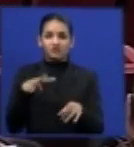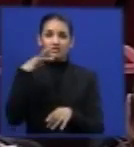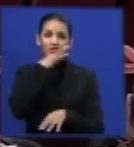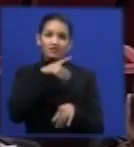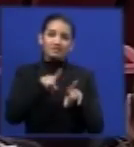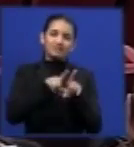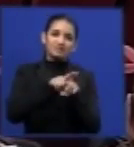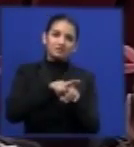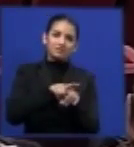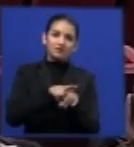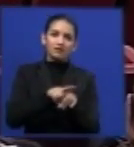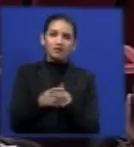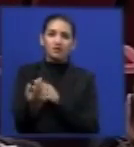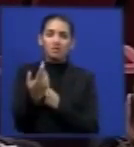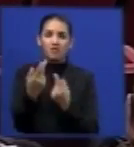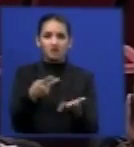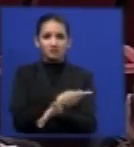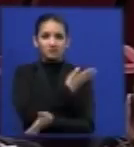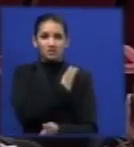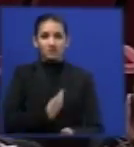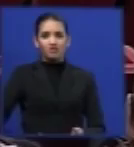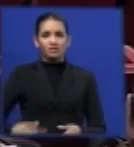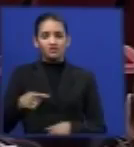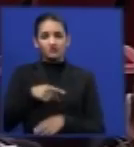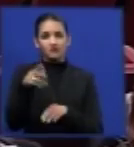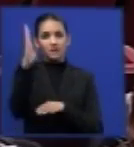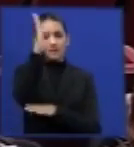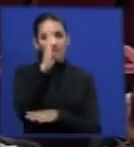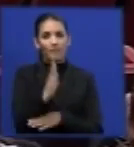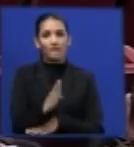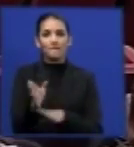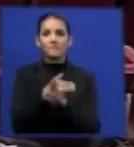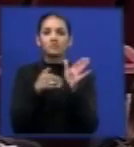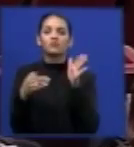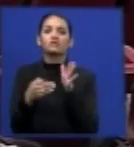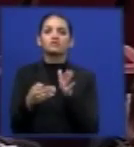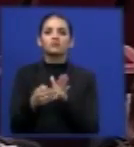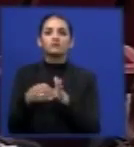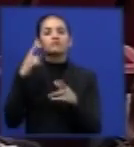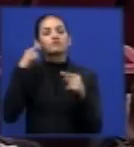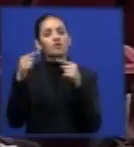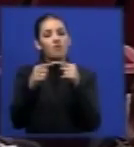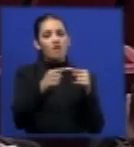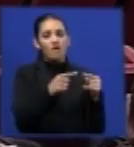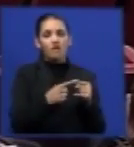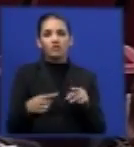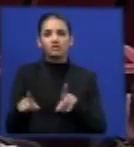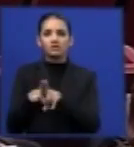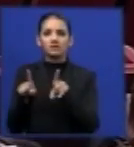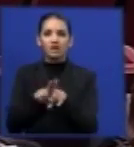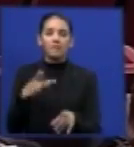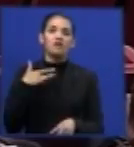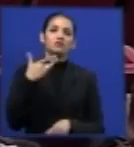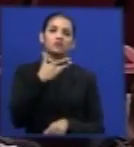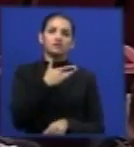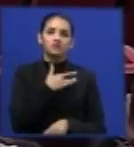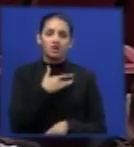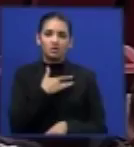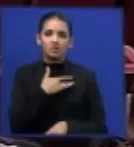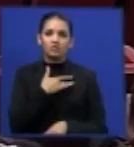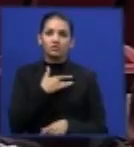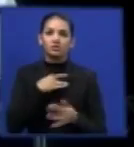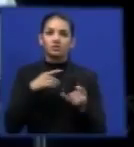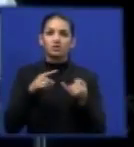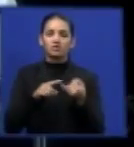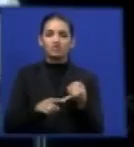que no caso do nosso governo há uma unanimidade entre as diversas áreas a área da saúde a área